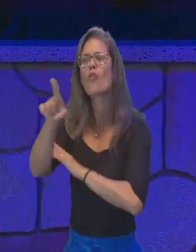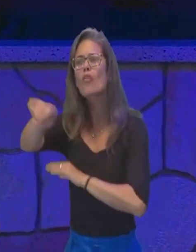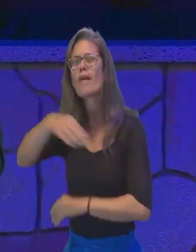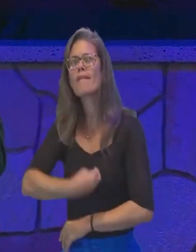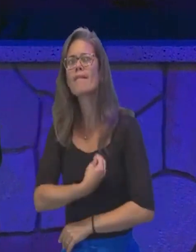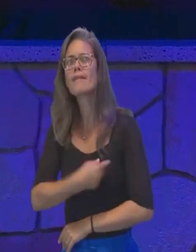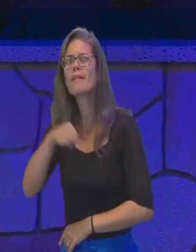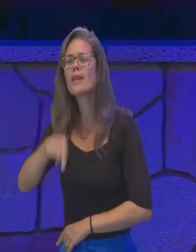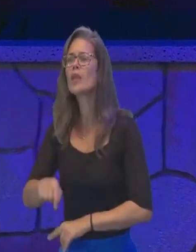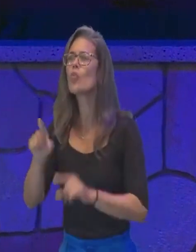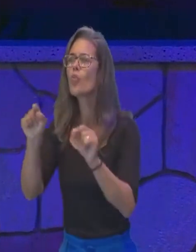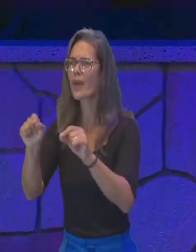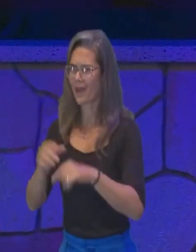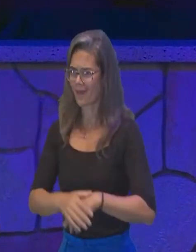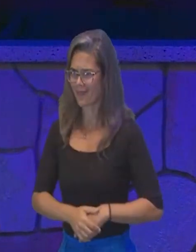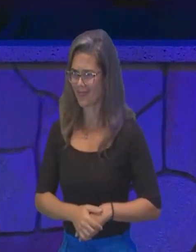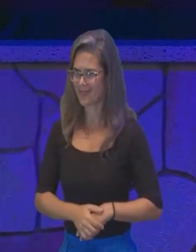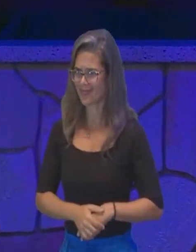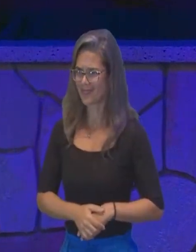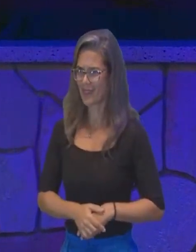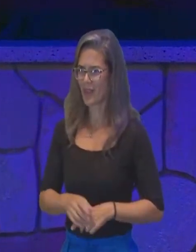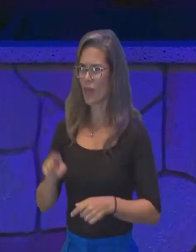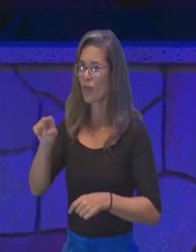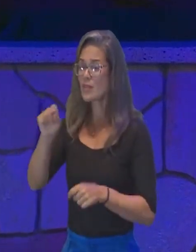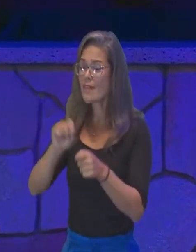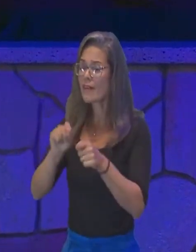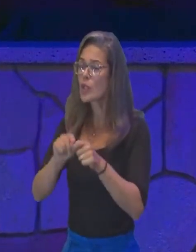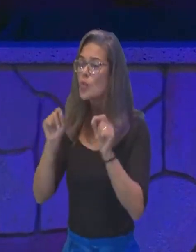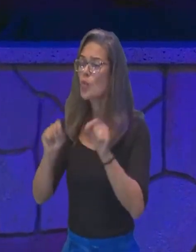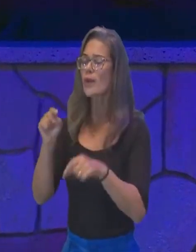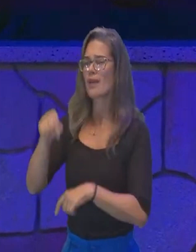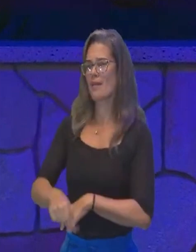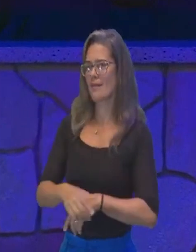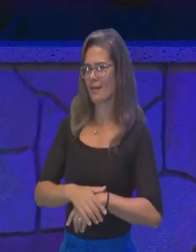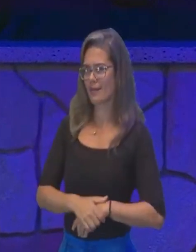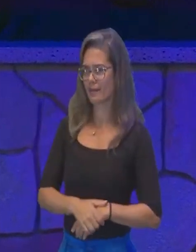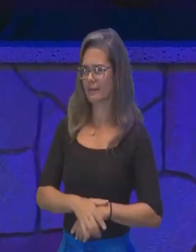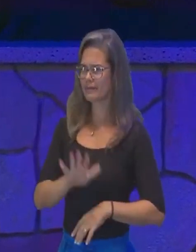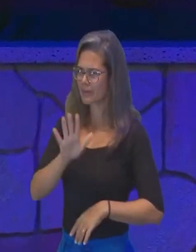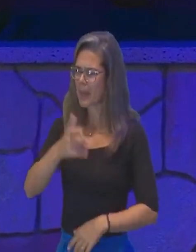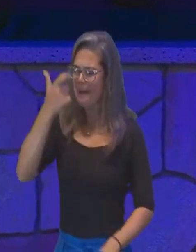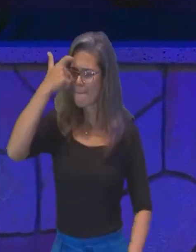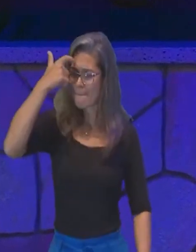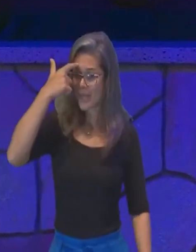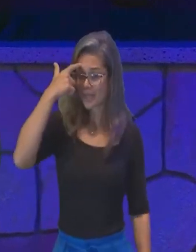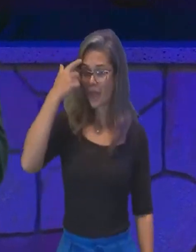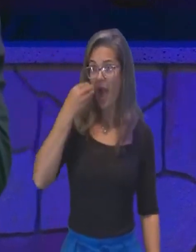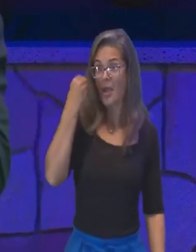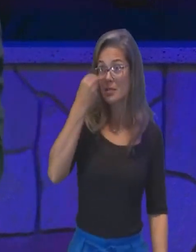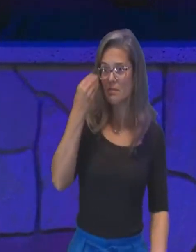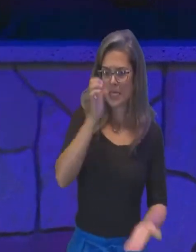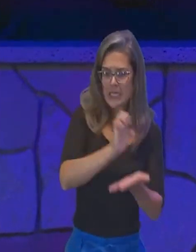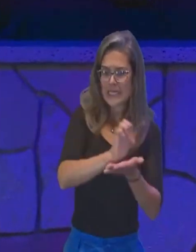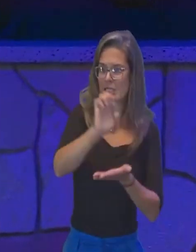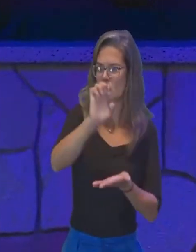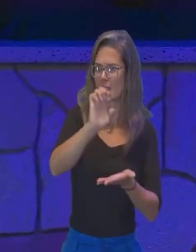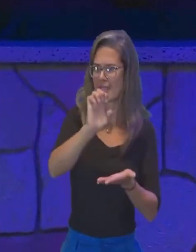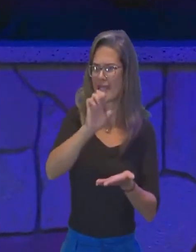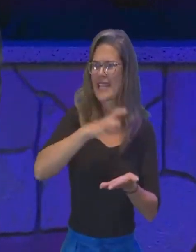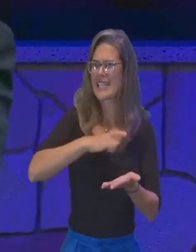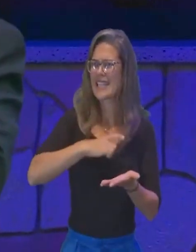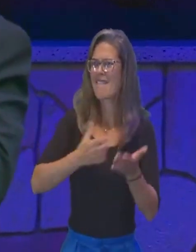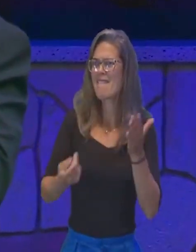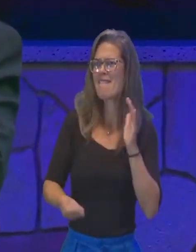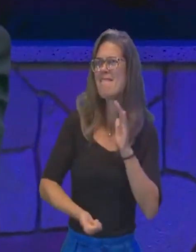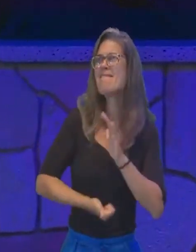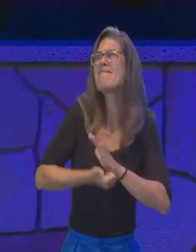aqui? Nós precisamos entender a jornada estressante que Elias vivenciou até chegar este momento em quando